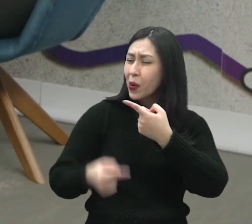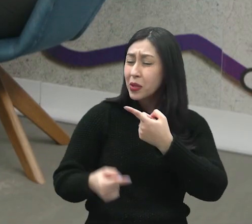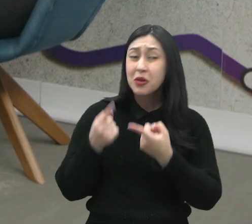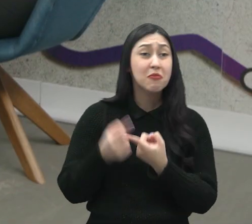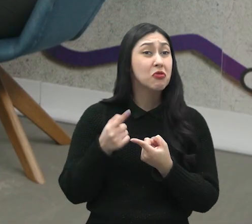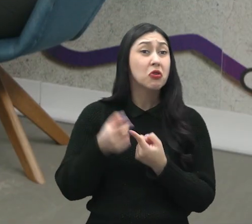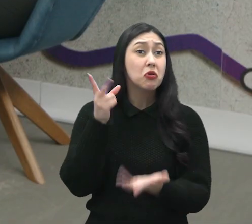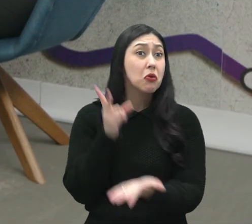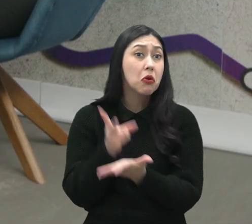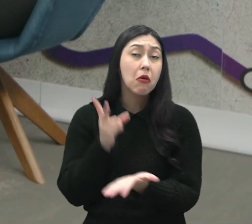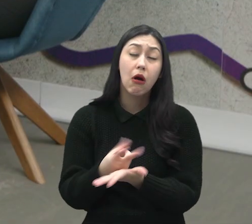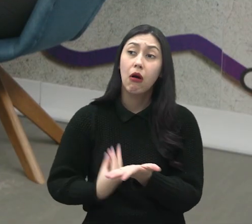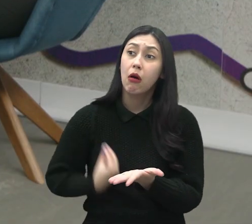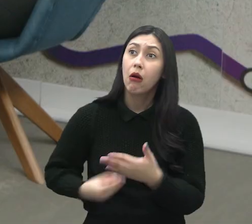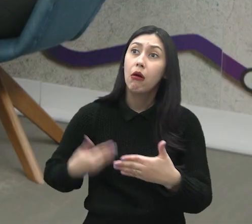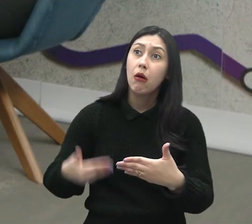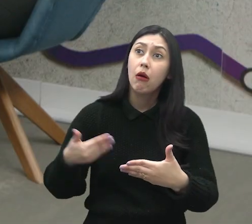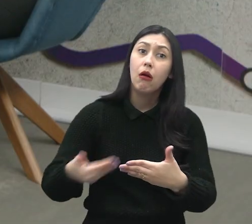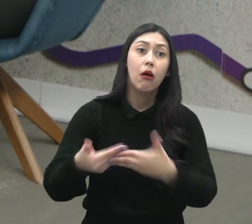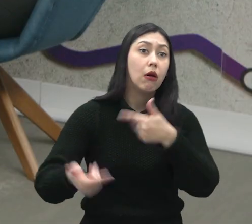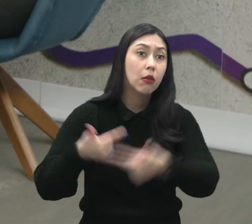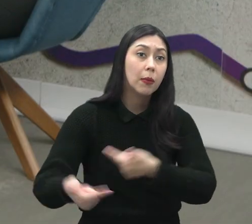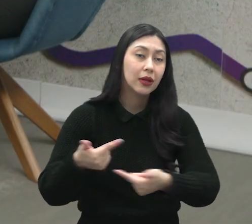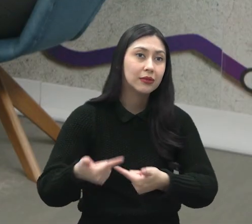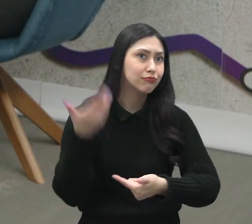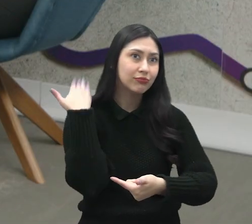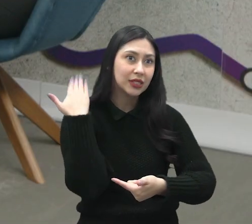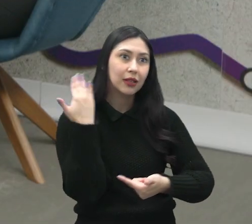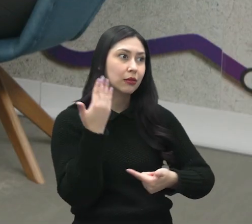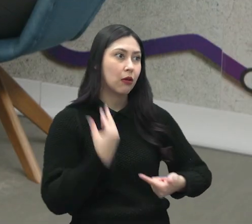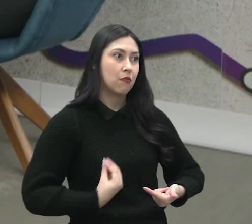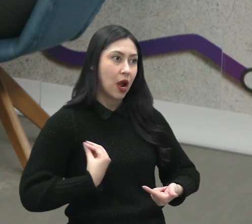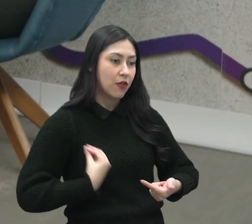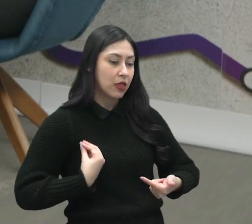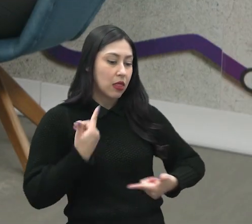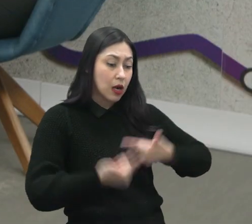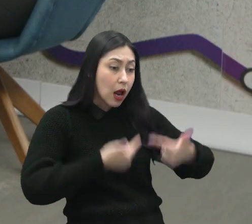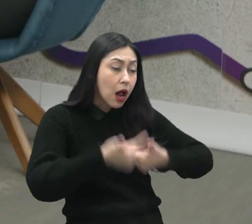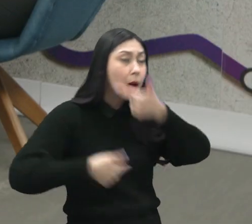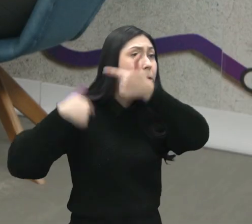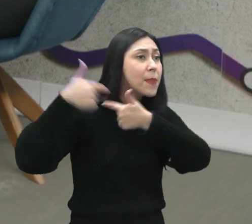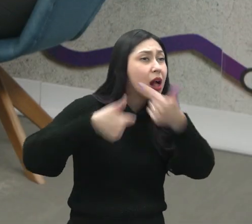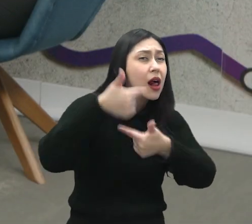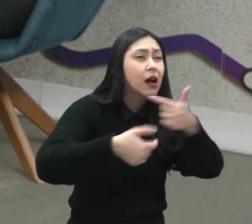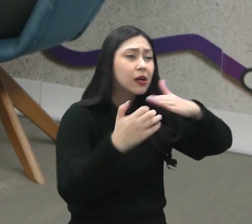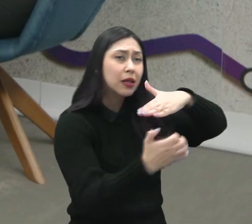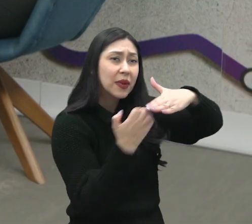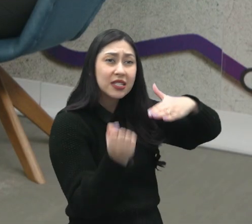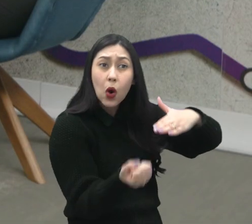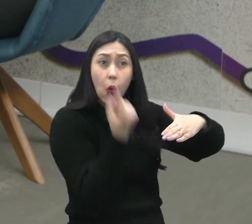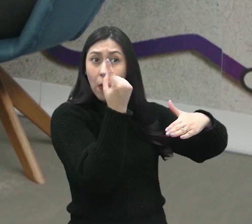porquê eu ficar uma vida toda, que é o que antigamente as pessoas faziam, Faziam carreira, se aposentavam numa mesma